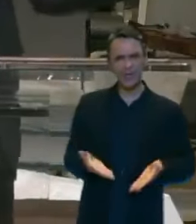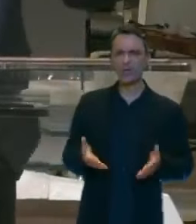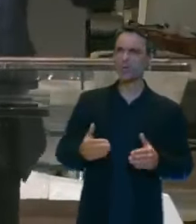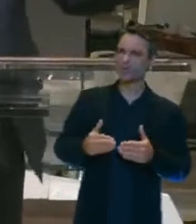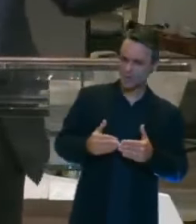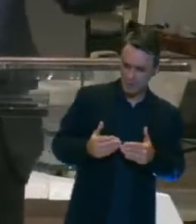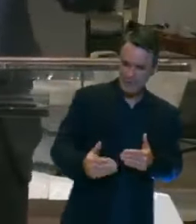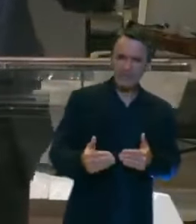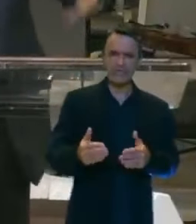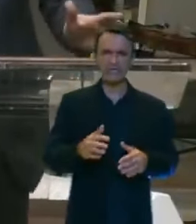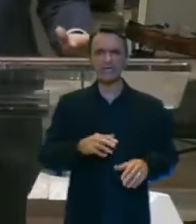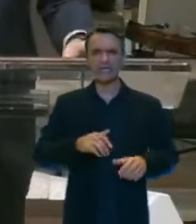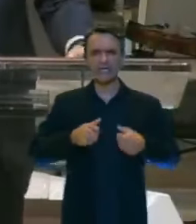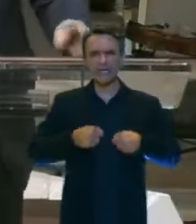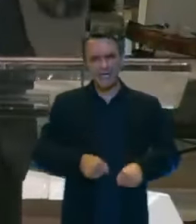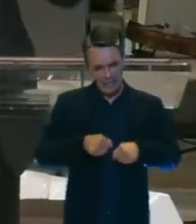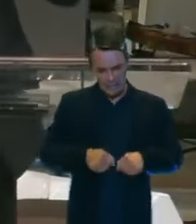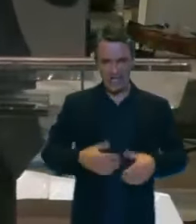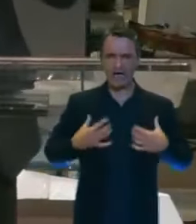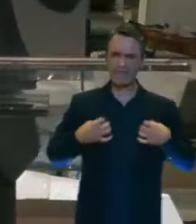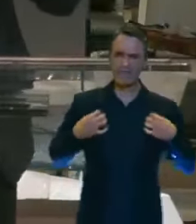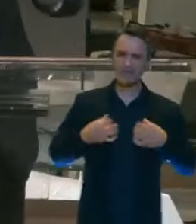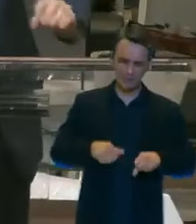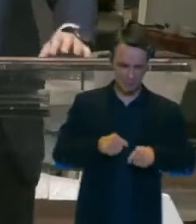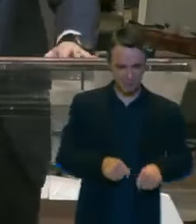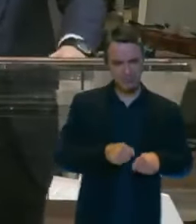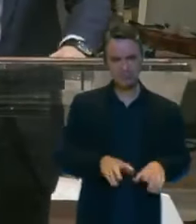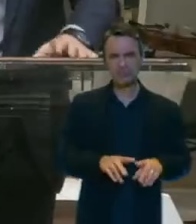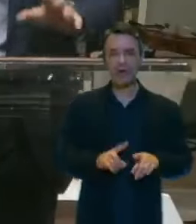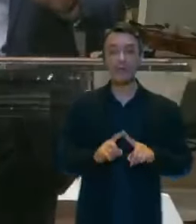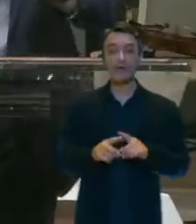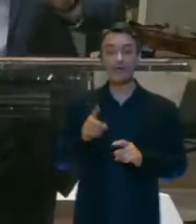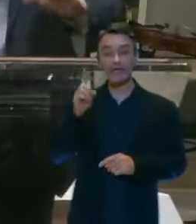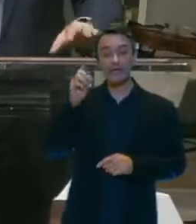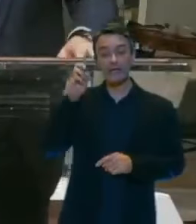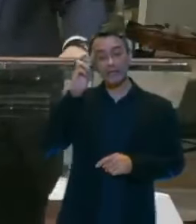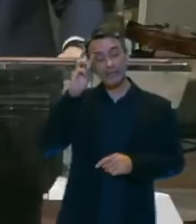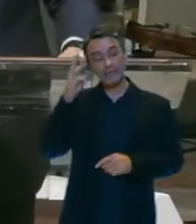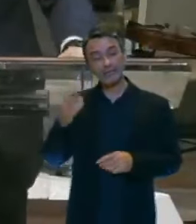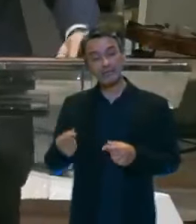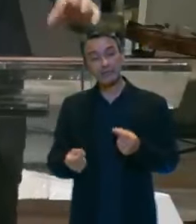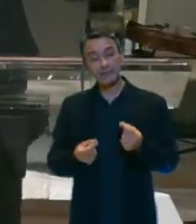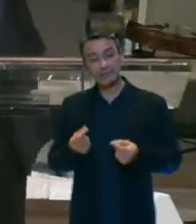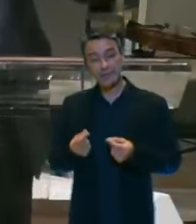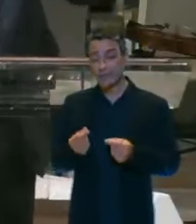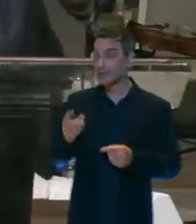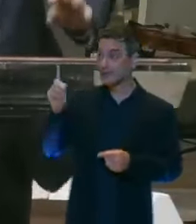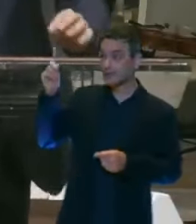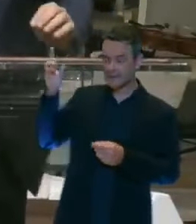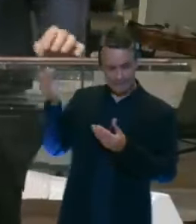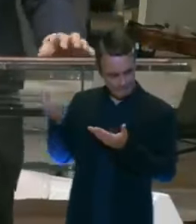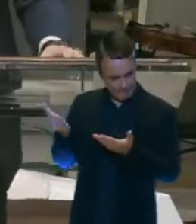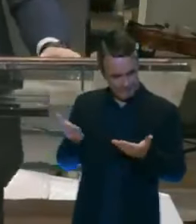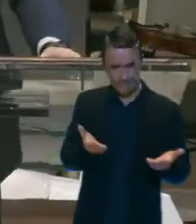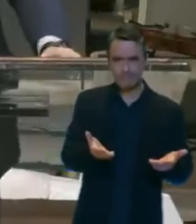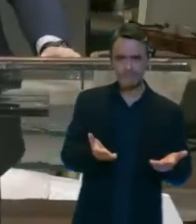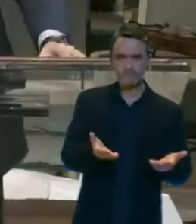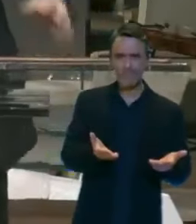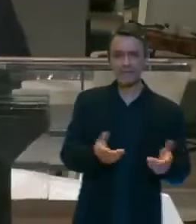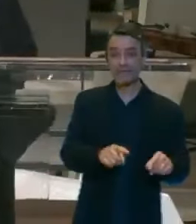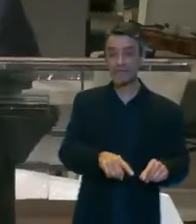e estejam prontos para o terceiro dia, porque no terceiro dia o Senhor vai visitar o povo. Descerá sobre o monte